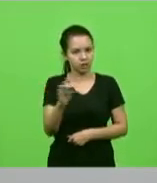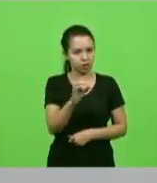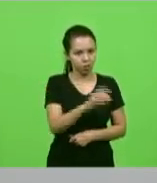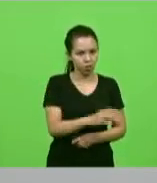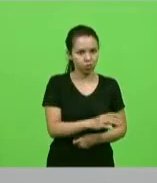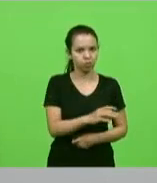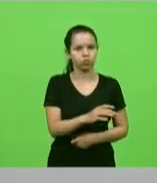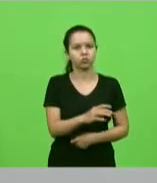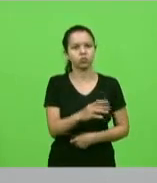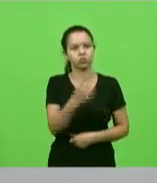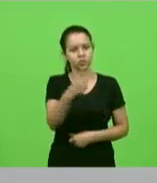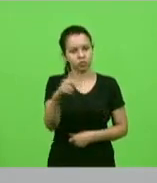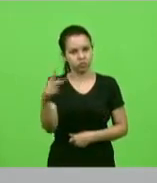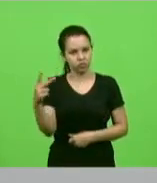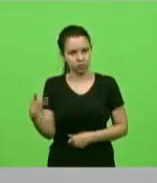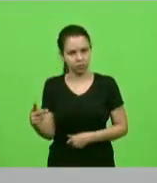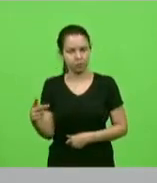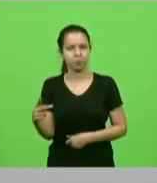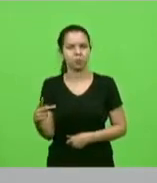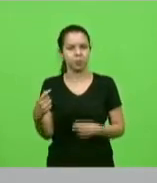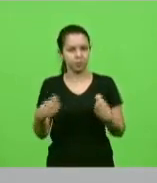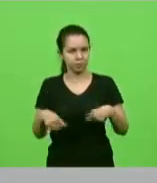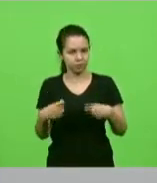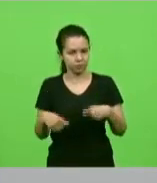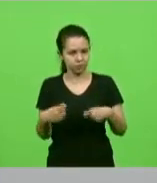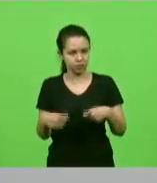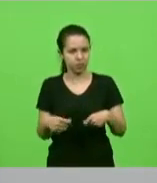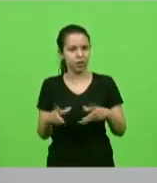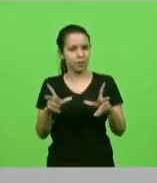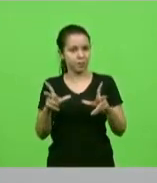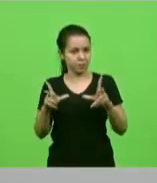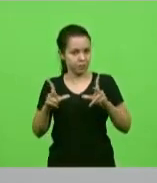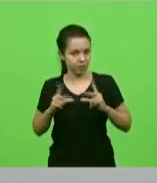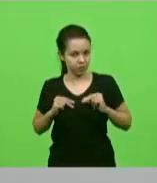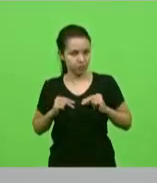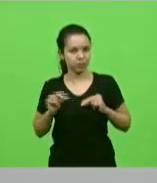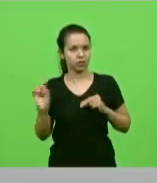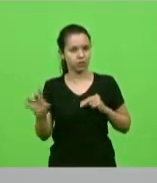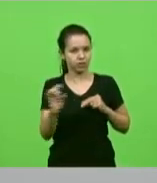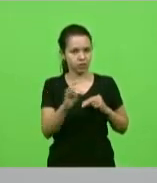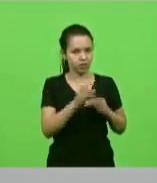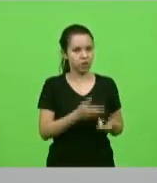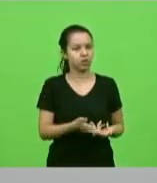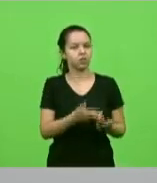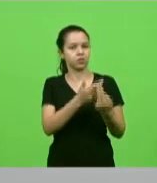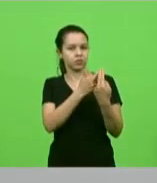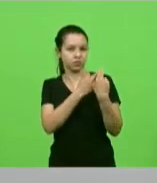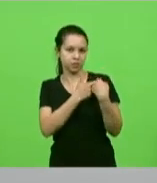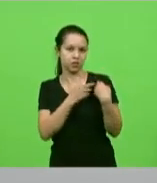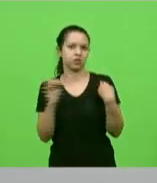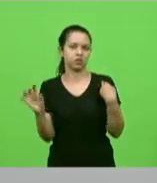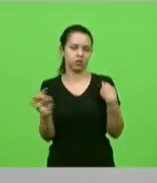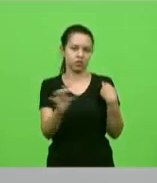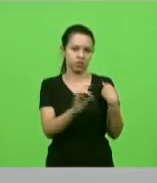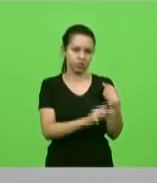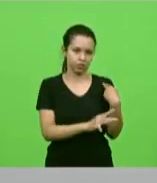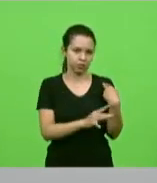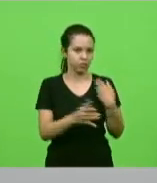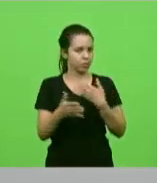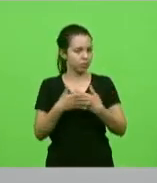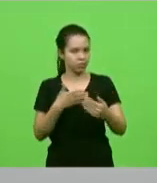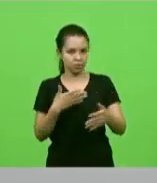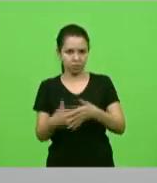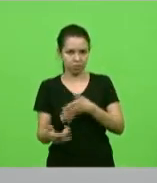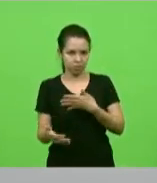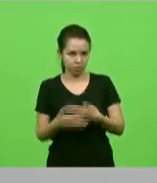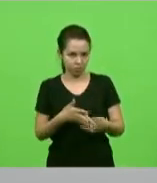seu, na medida de seu merecimento e de sua responsabilidade,